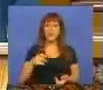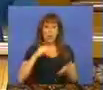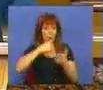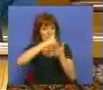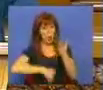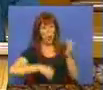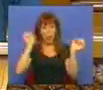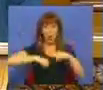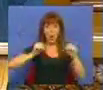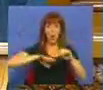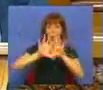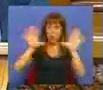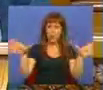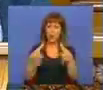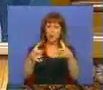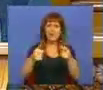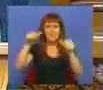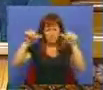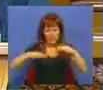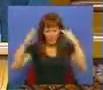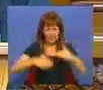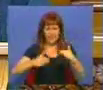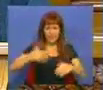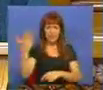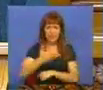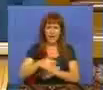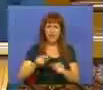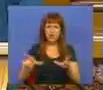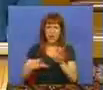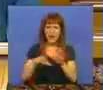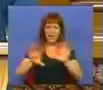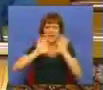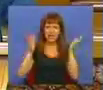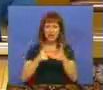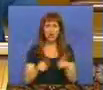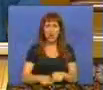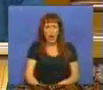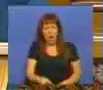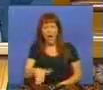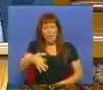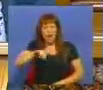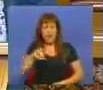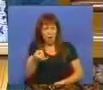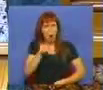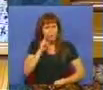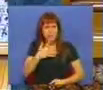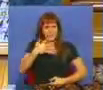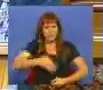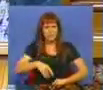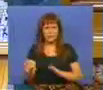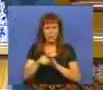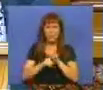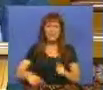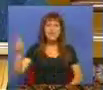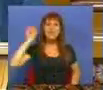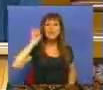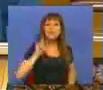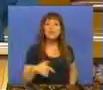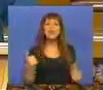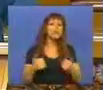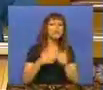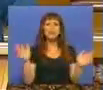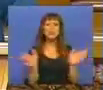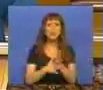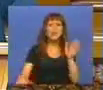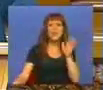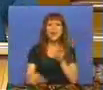convenção coletiva contenha menos direitos que a lei geral. O PS subverte completamente o princípio fundamental de toda a